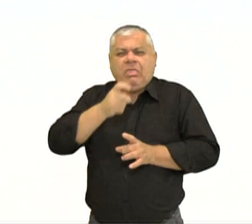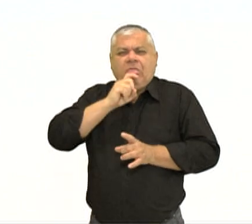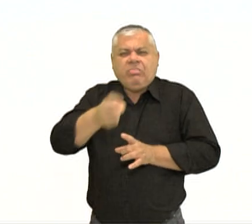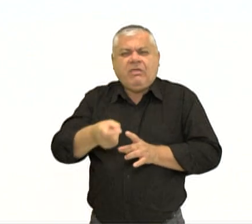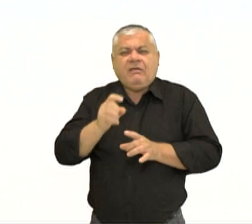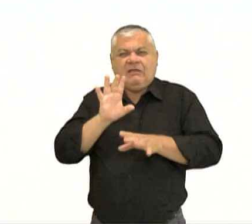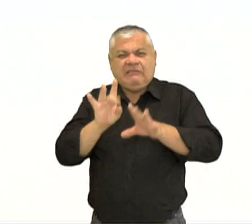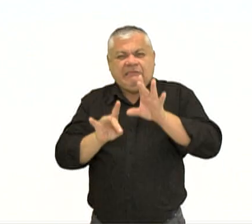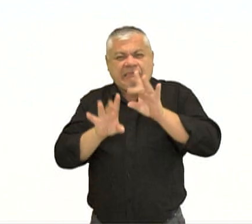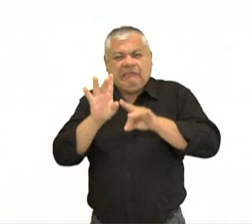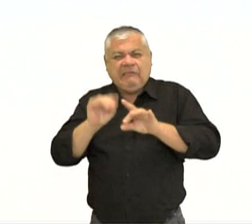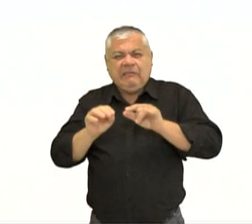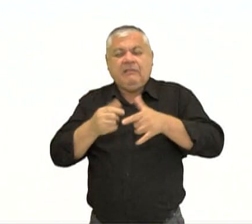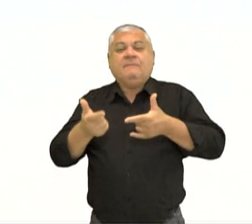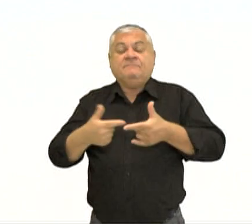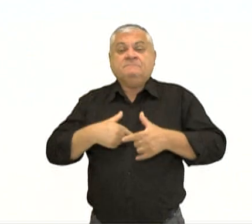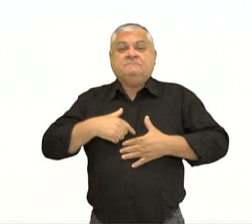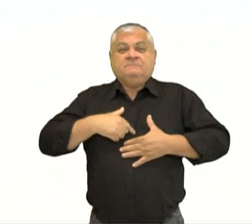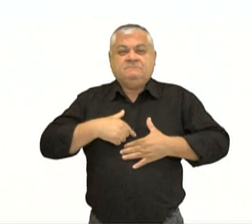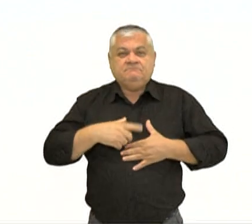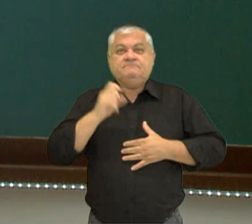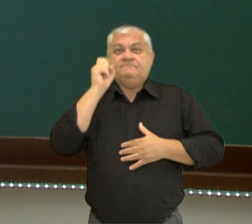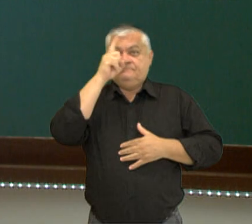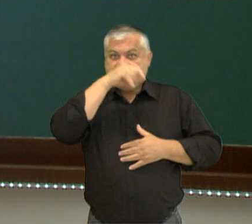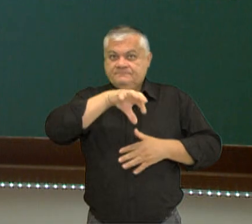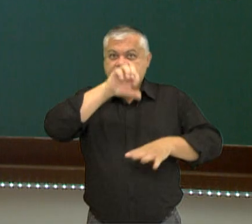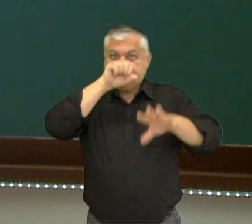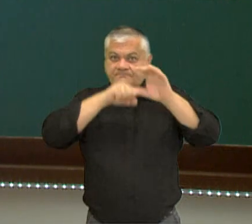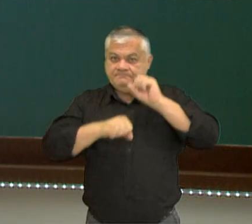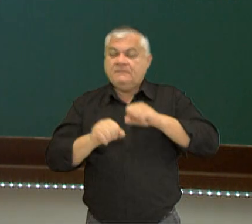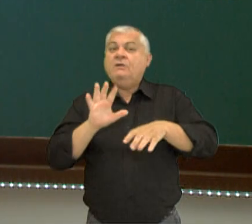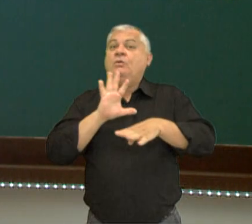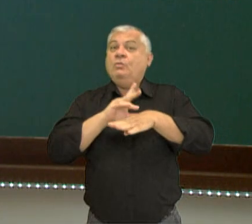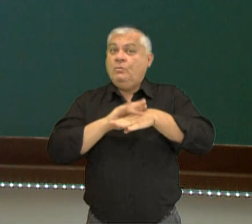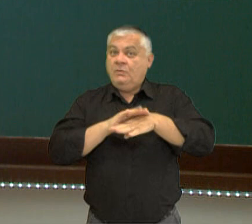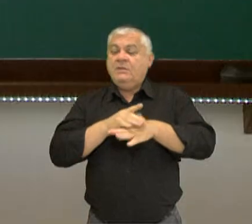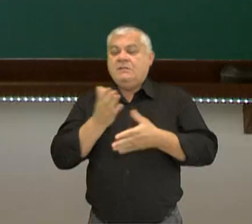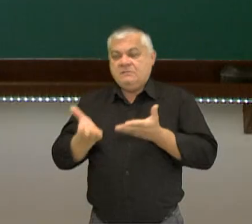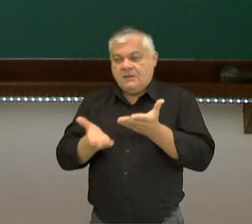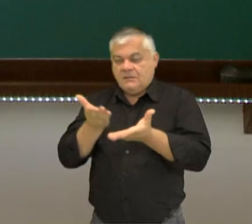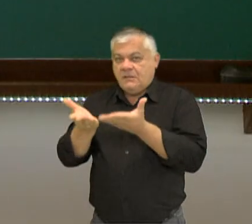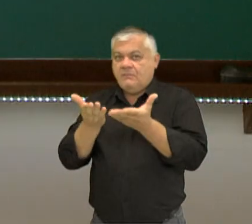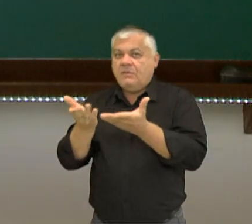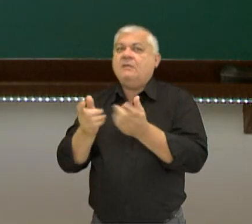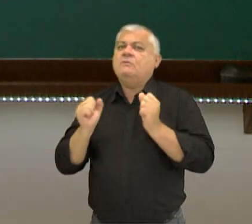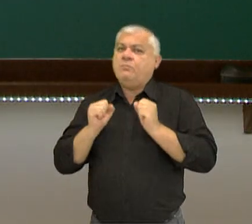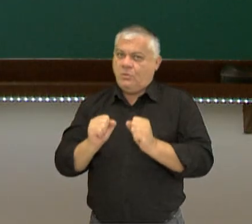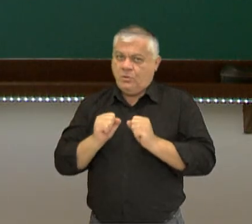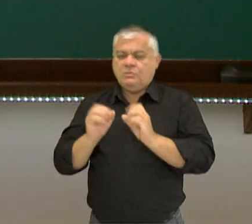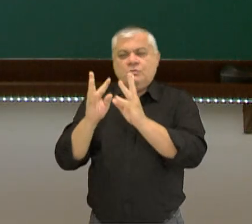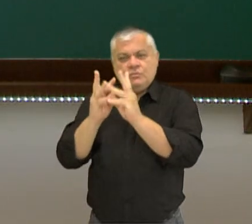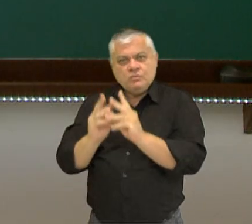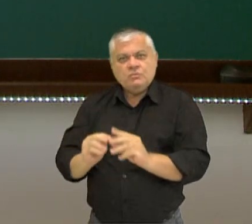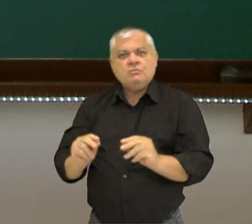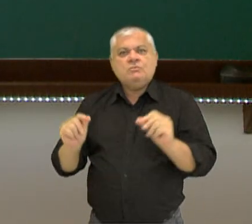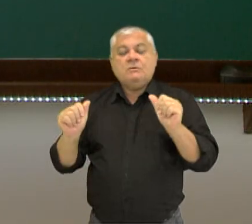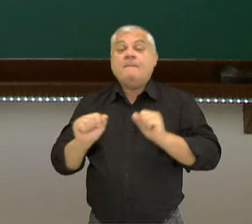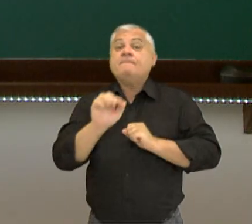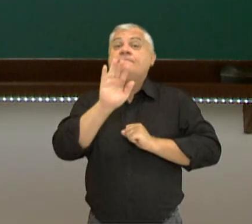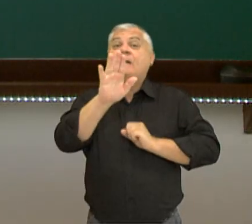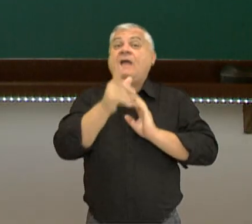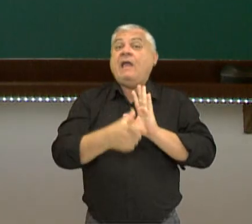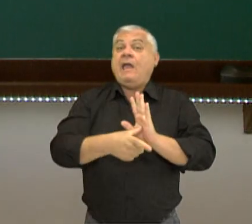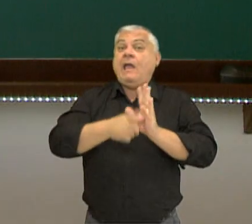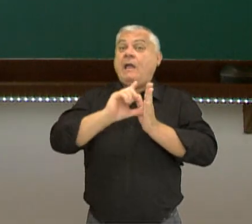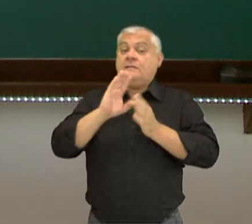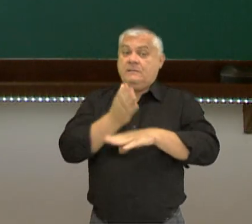isso a dificuldade respiratória. Essa doença tem tratamento, tá? Tem cura, mas quanto mais